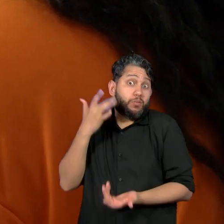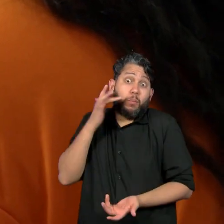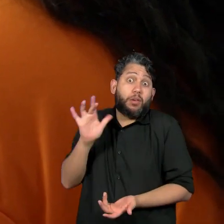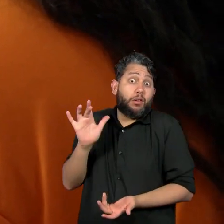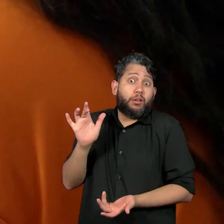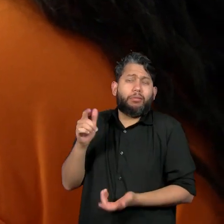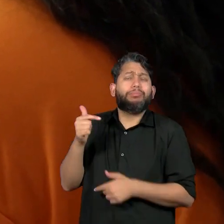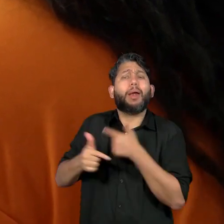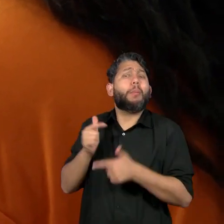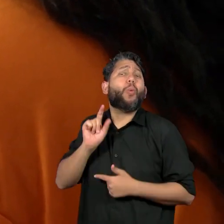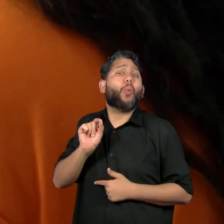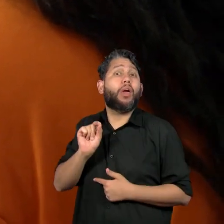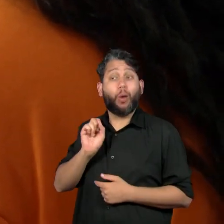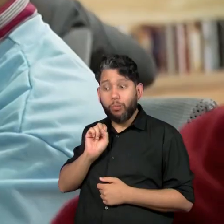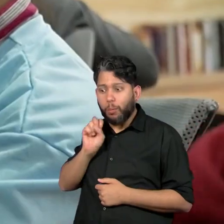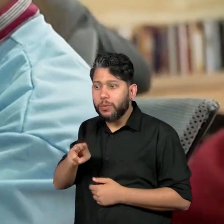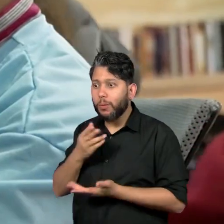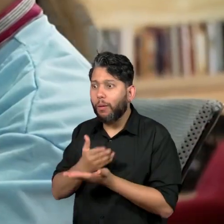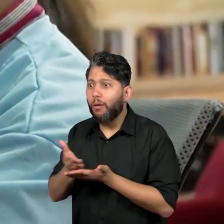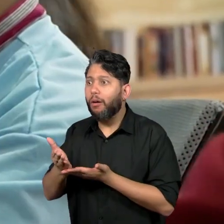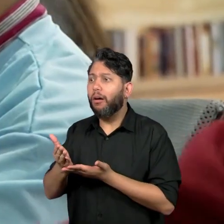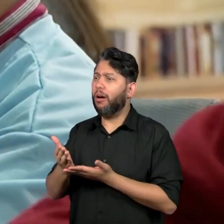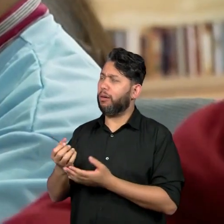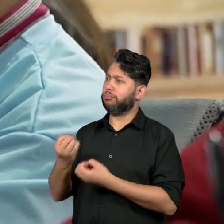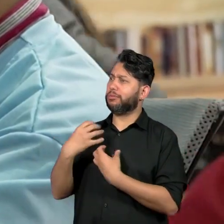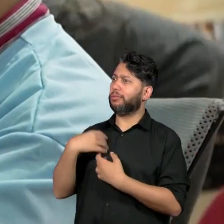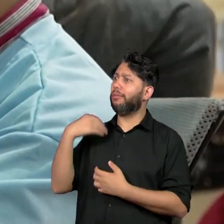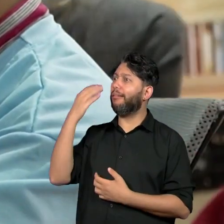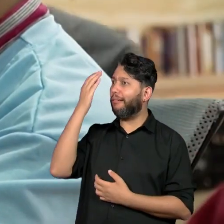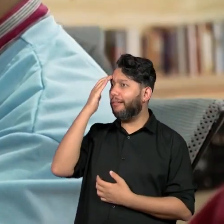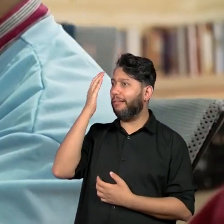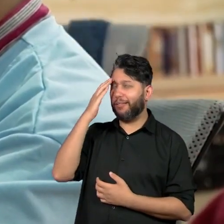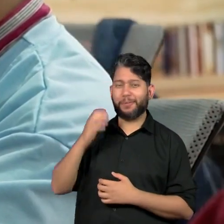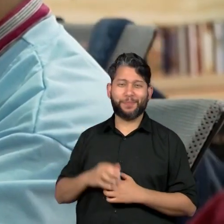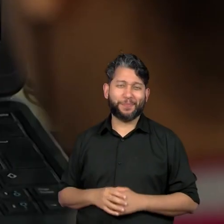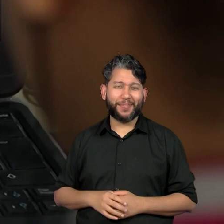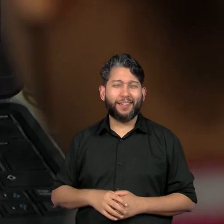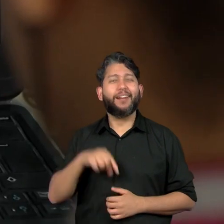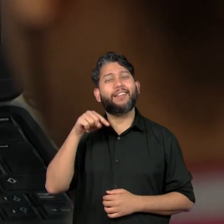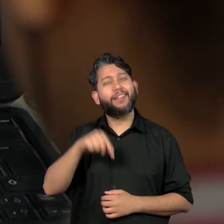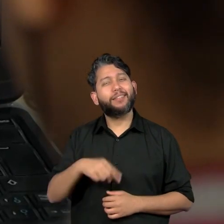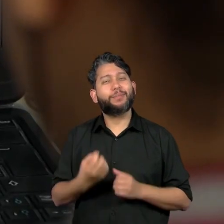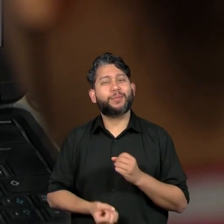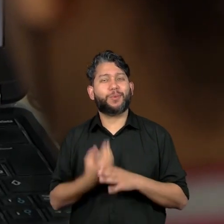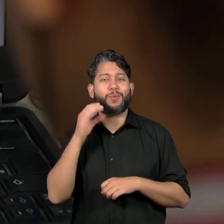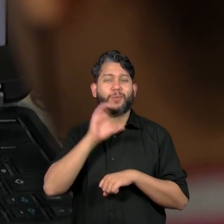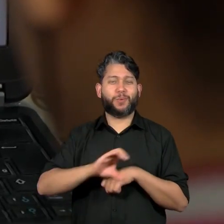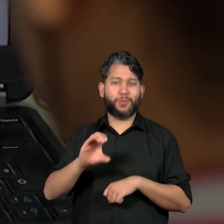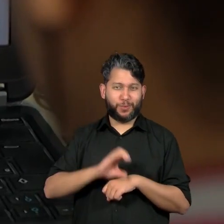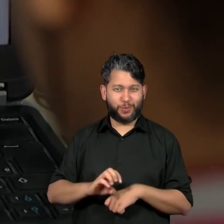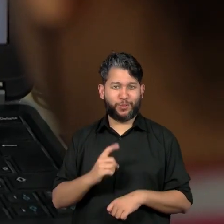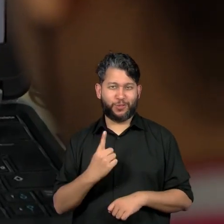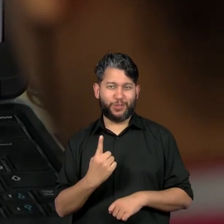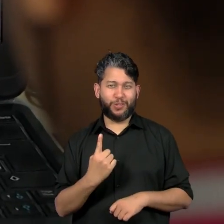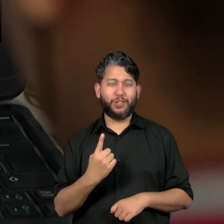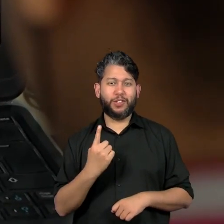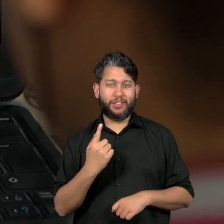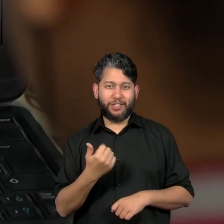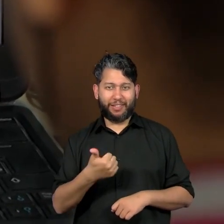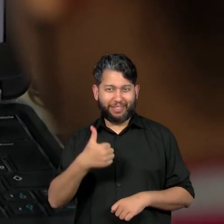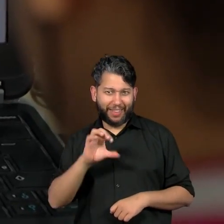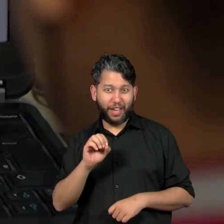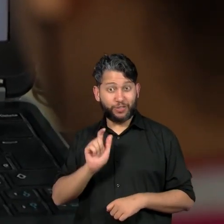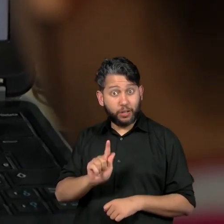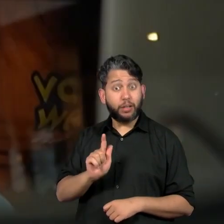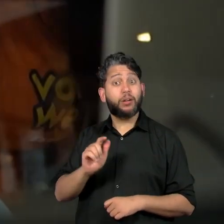descobri morando aqui. Quando nós criamos o curso do G10 Tech, do Vai na Web e os parceiros que a gente